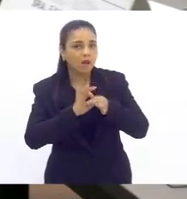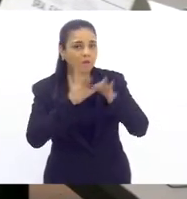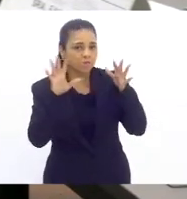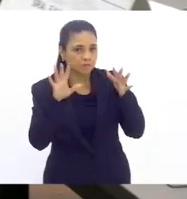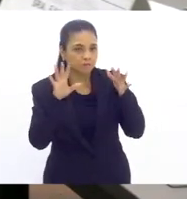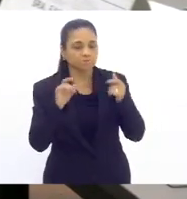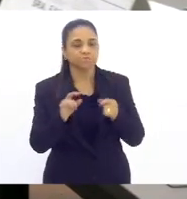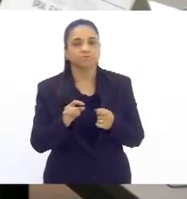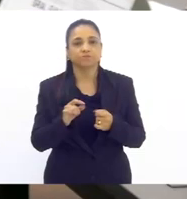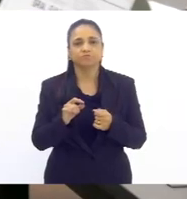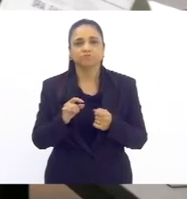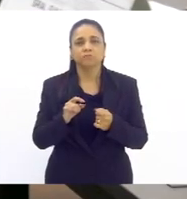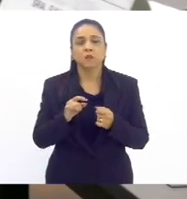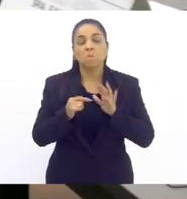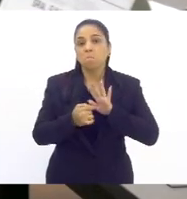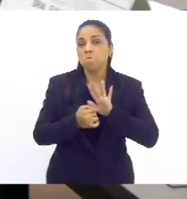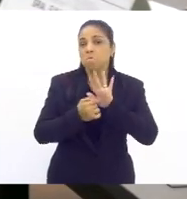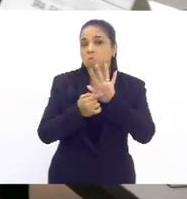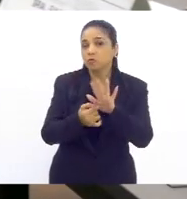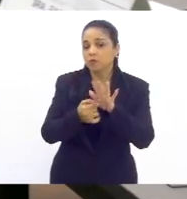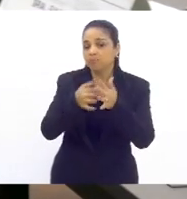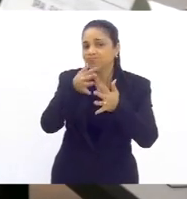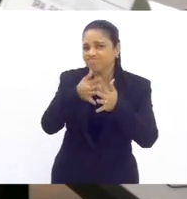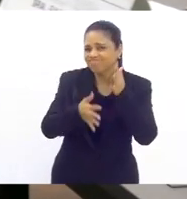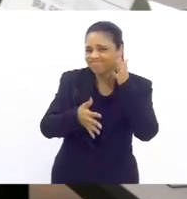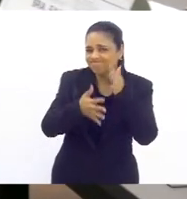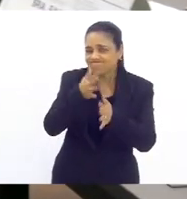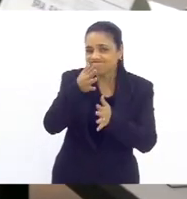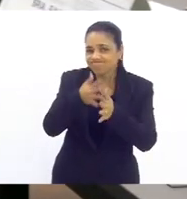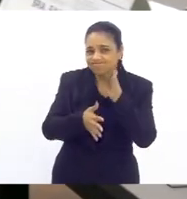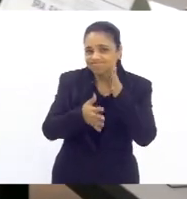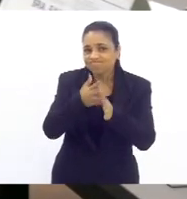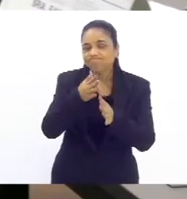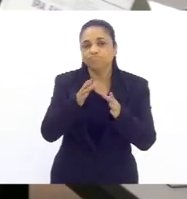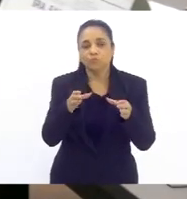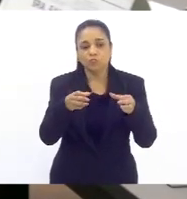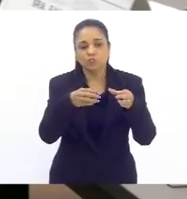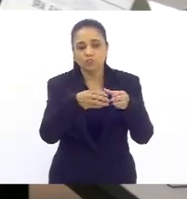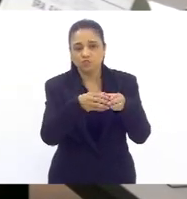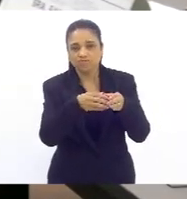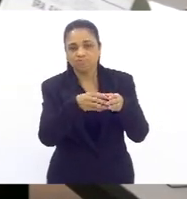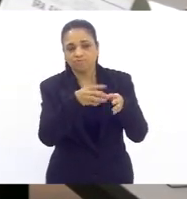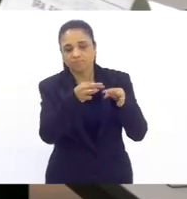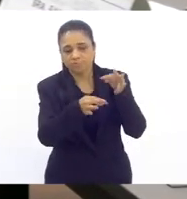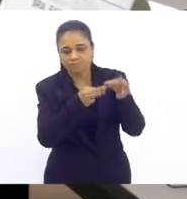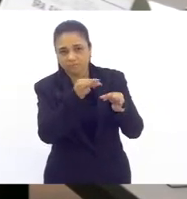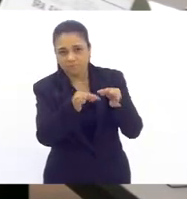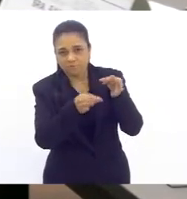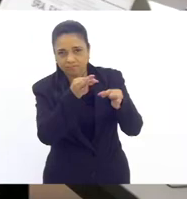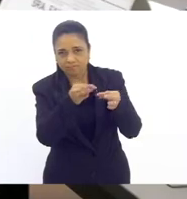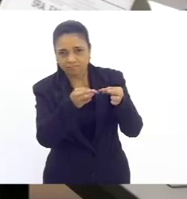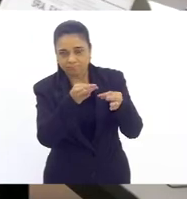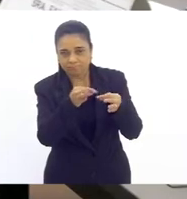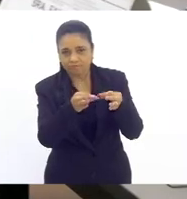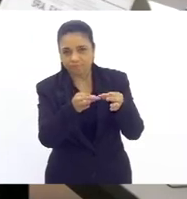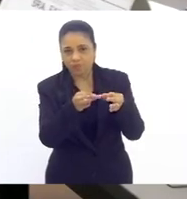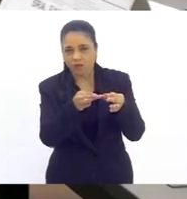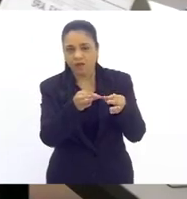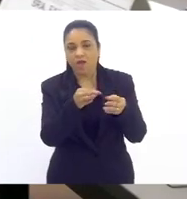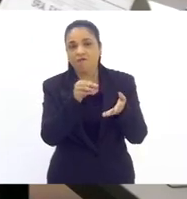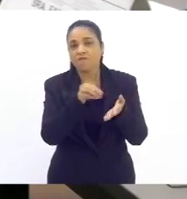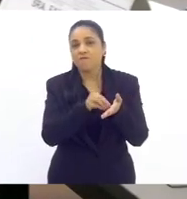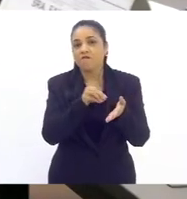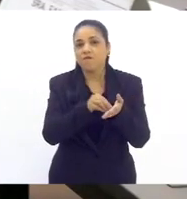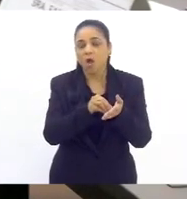trazer a complicação e o de serviços que as comunidades terapêuticas estão causando no Brasil né são